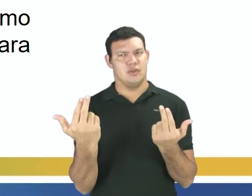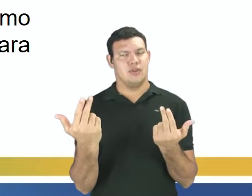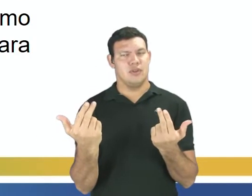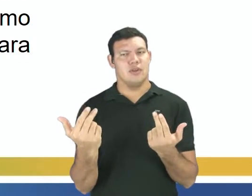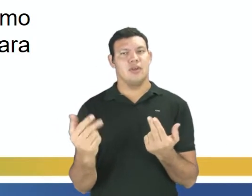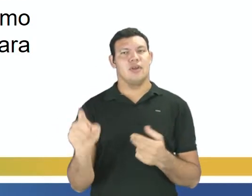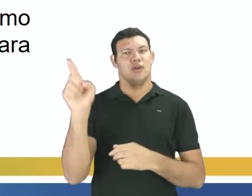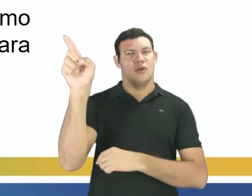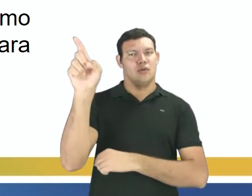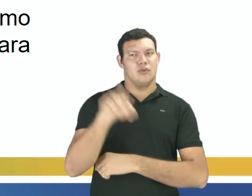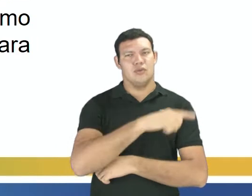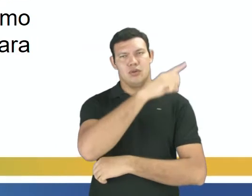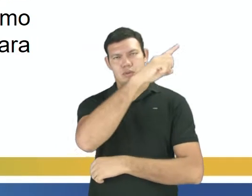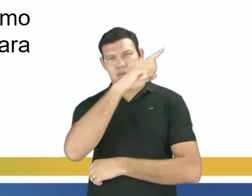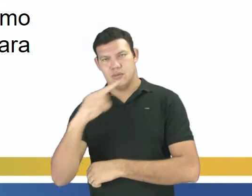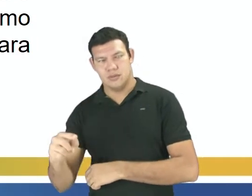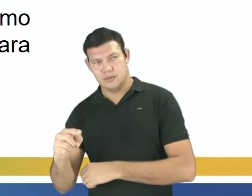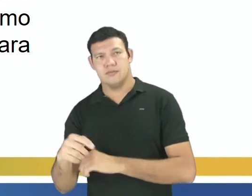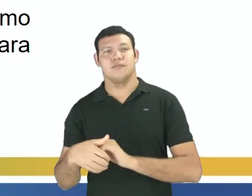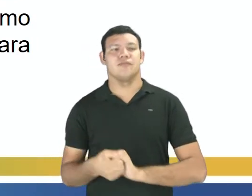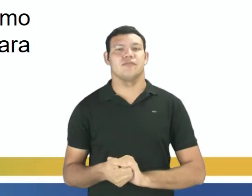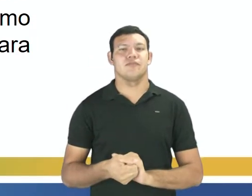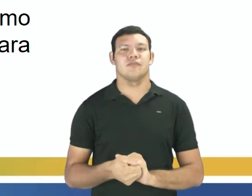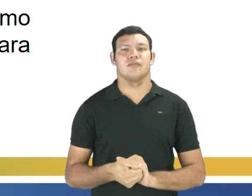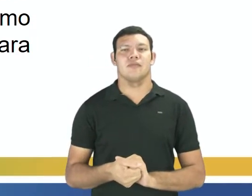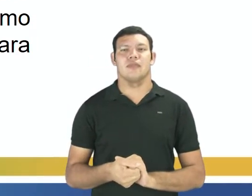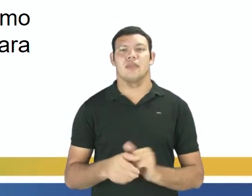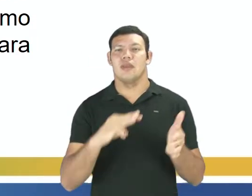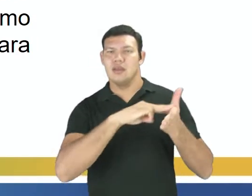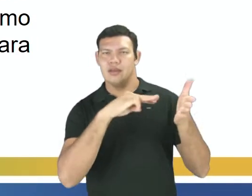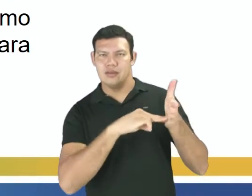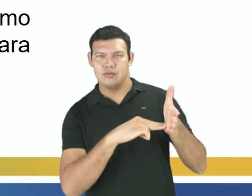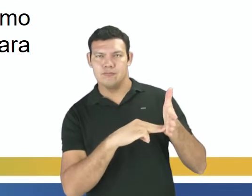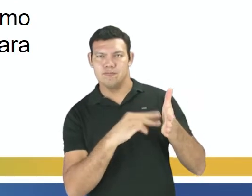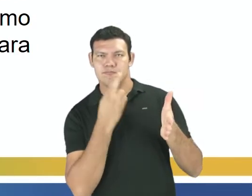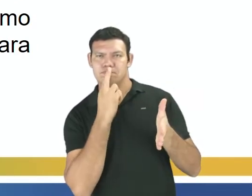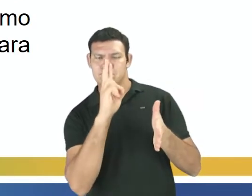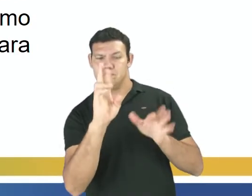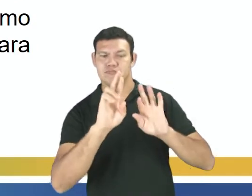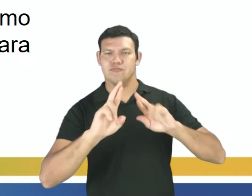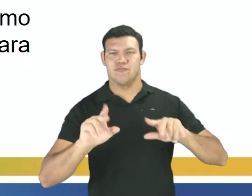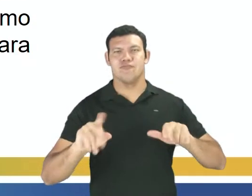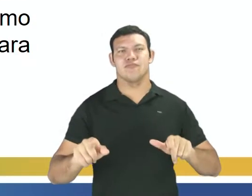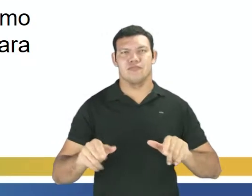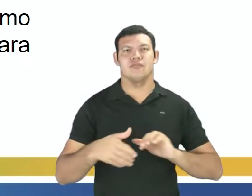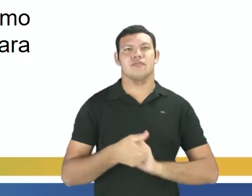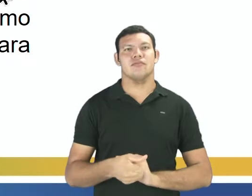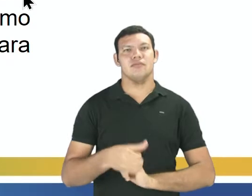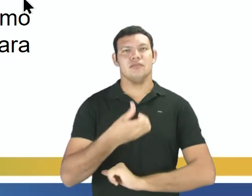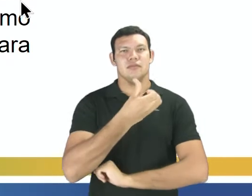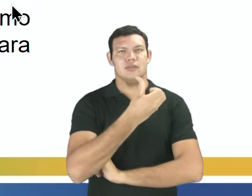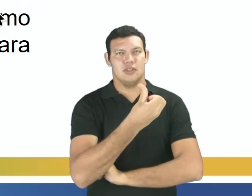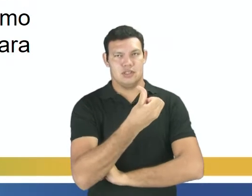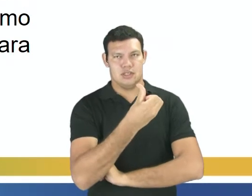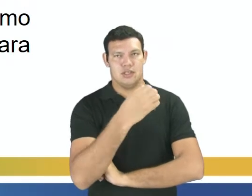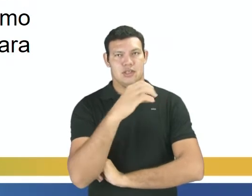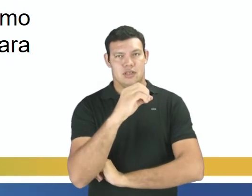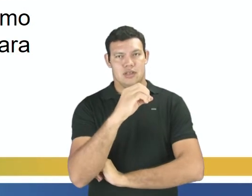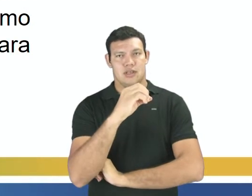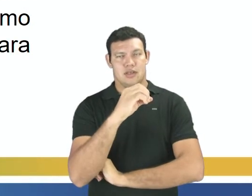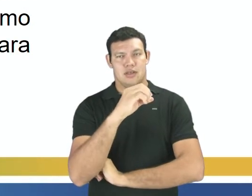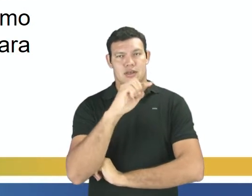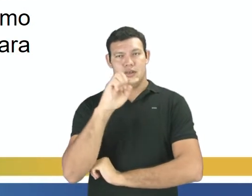é diretamente proporcional. O método de resolução é que vai ser diferente. Então aqui eu vou ter 60 está para 3,